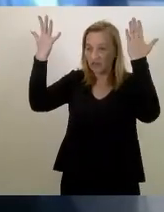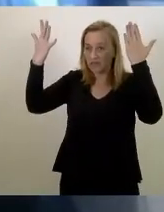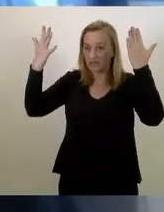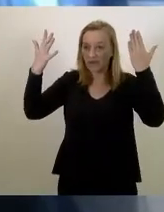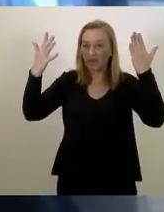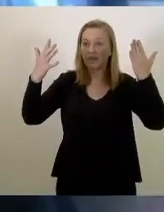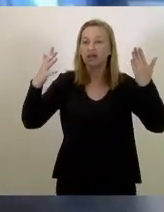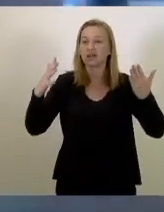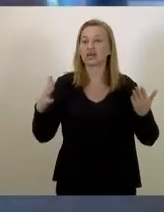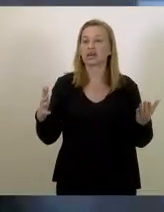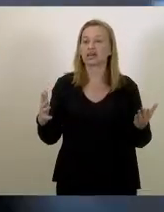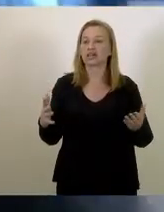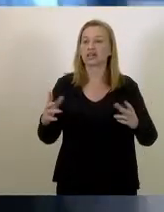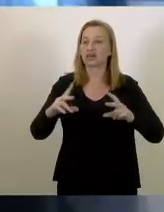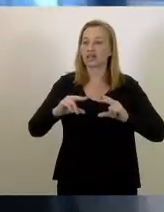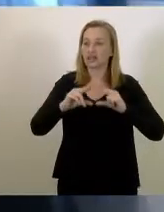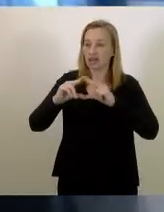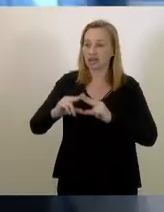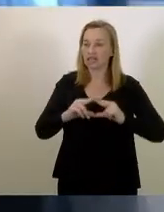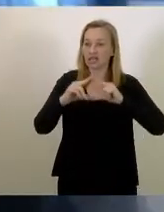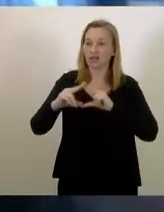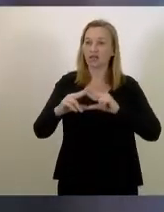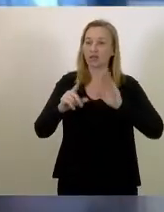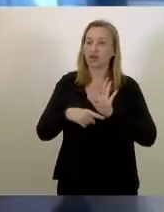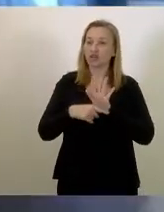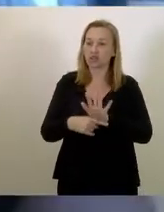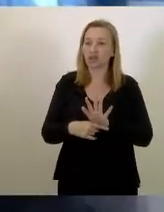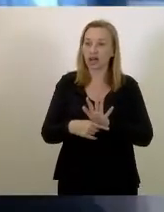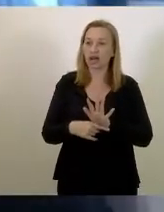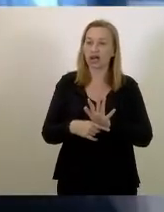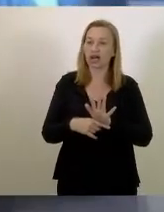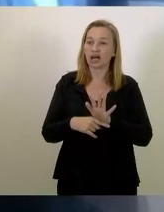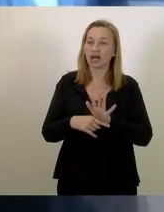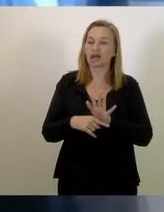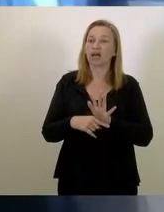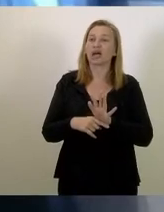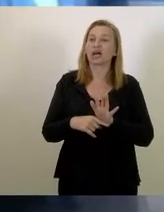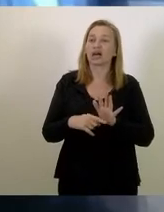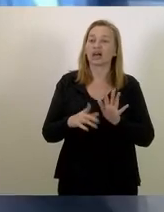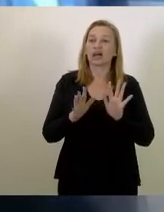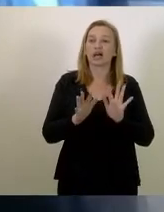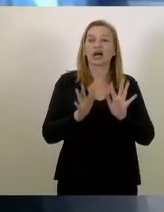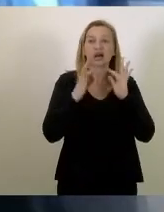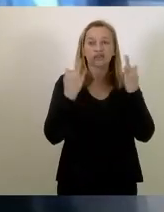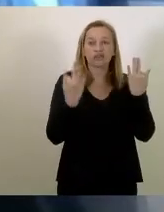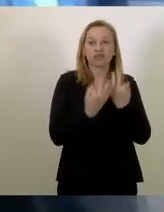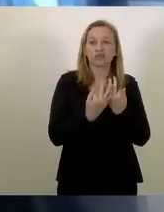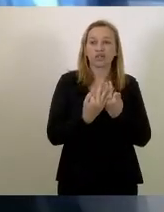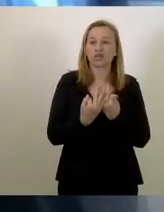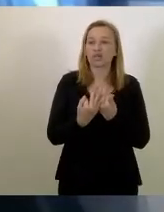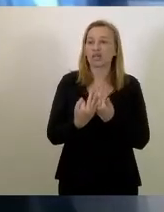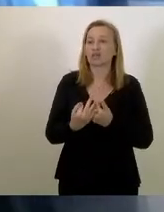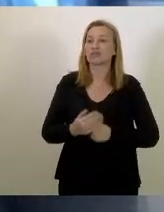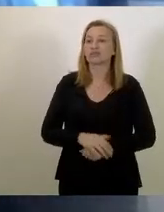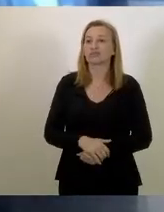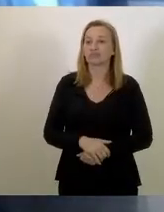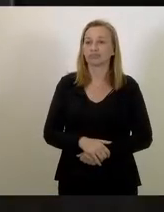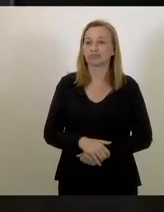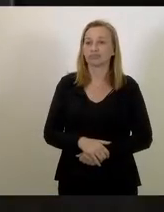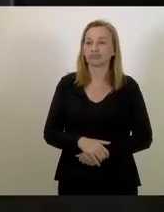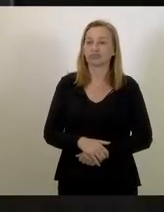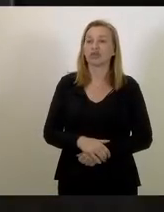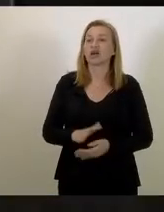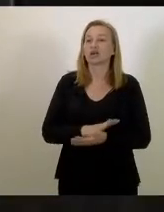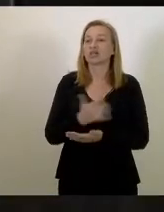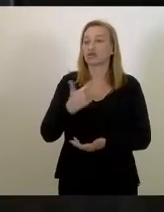vamos converter poluição emprego e renda para as cooperativas e matéria-prima para a indústria não